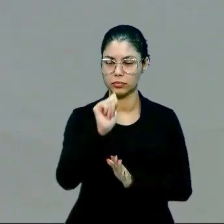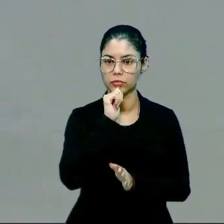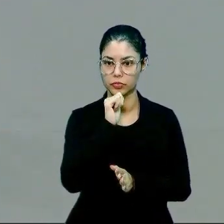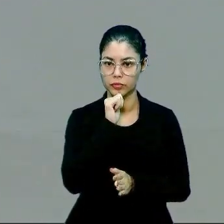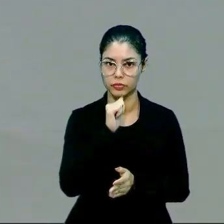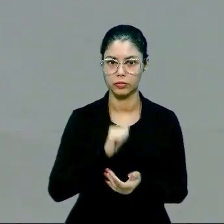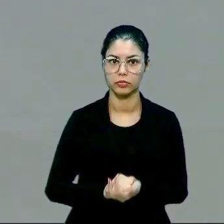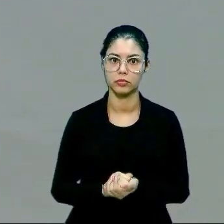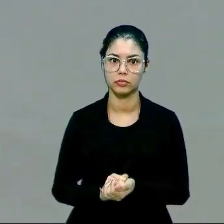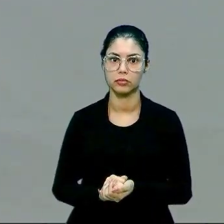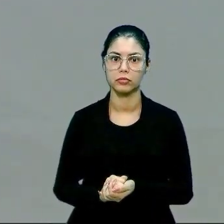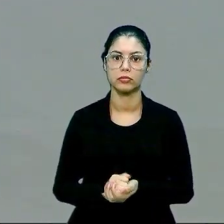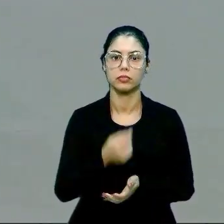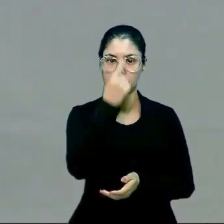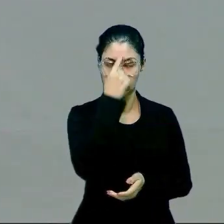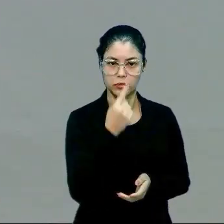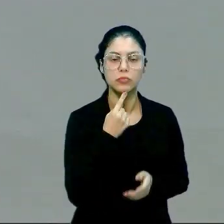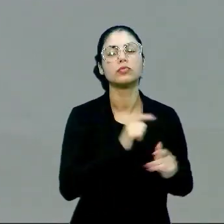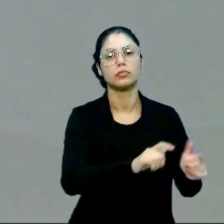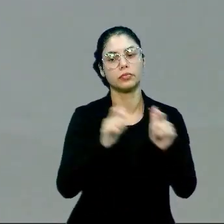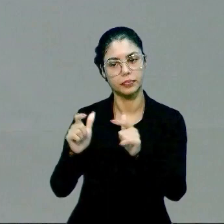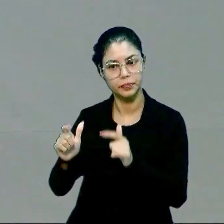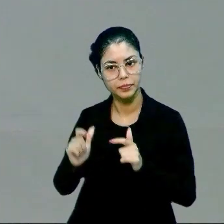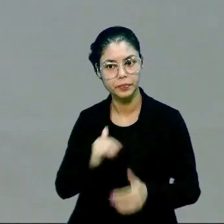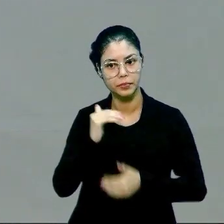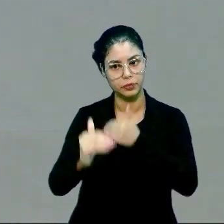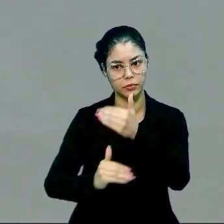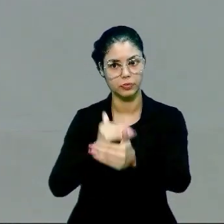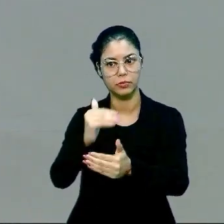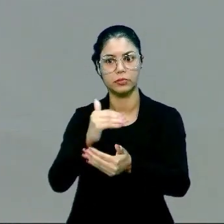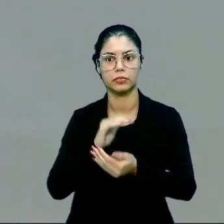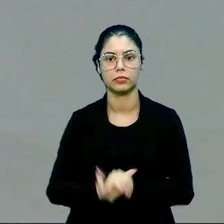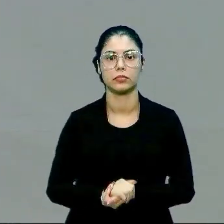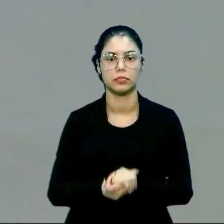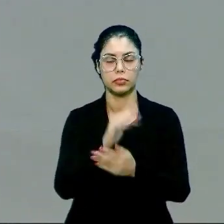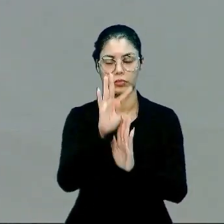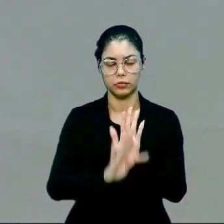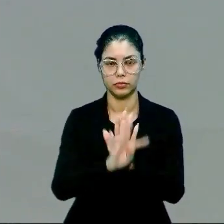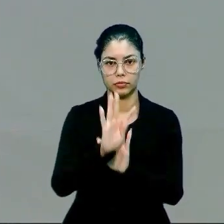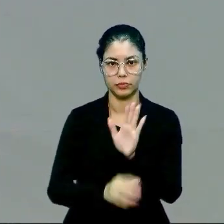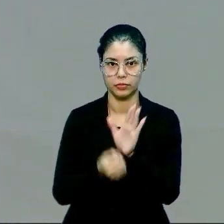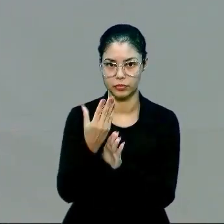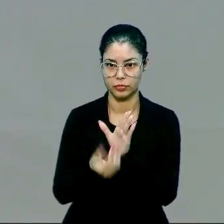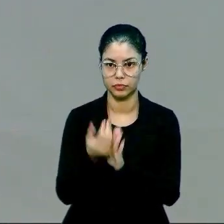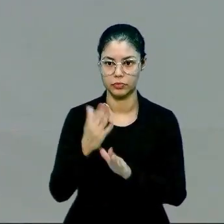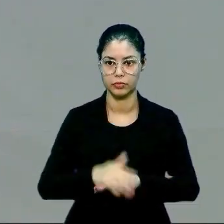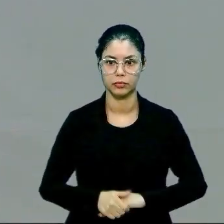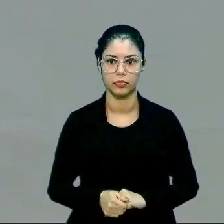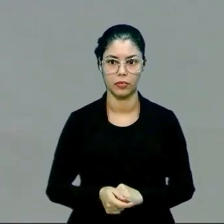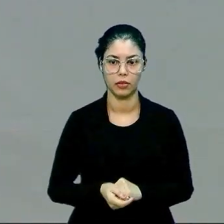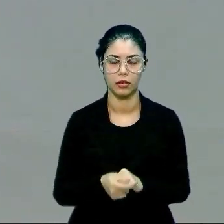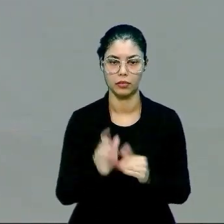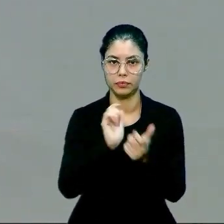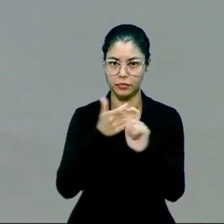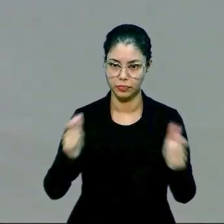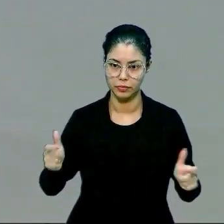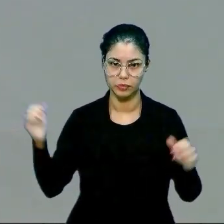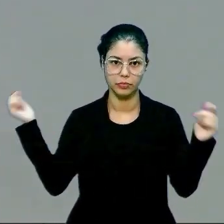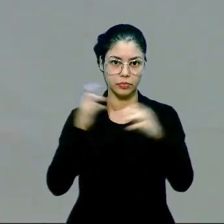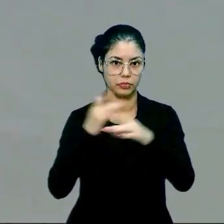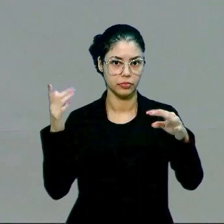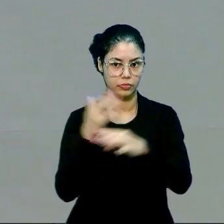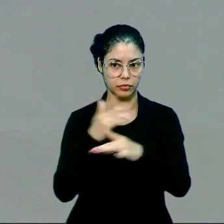que o cenário, o ambiente em que se desenvolve esse texto, essa produção literária, são os grandes